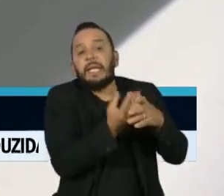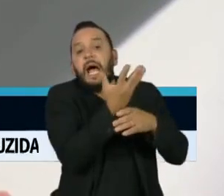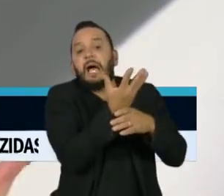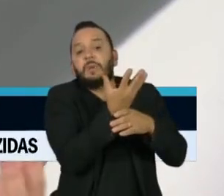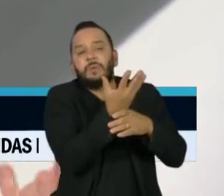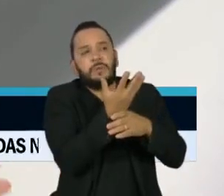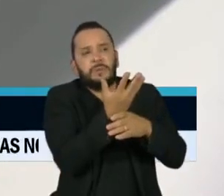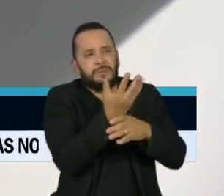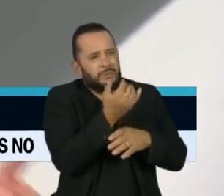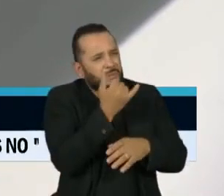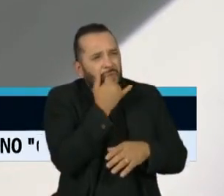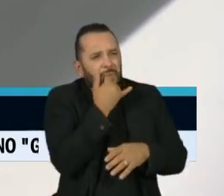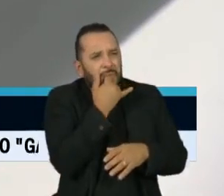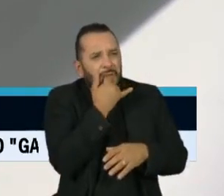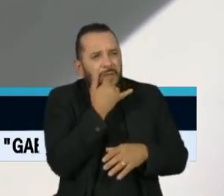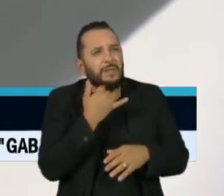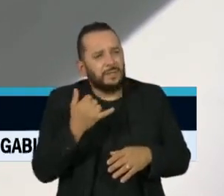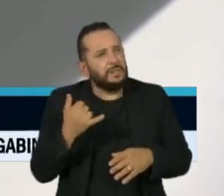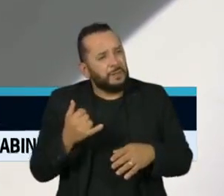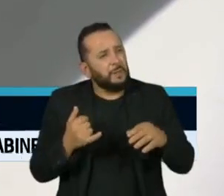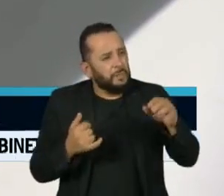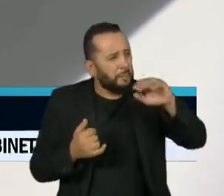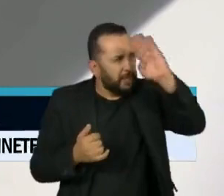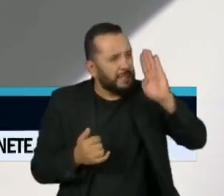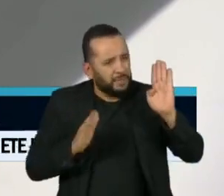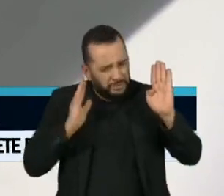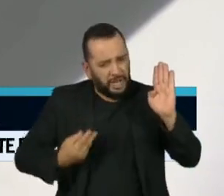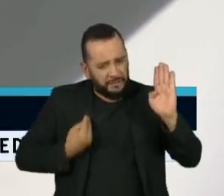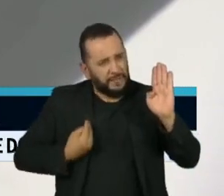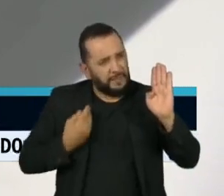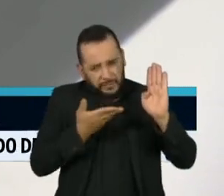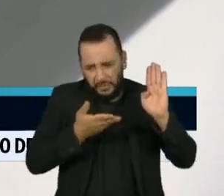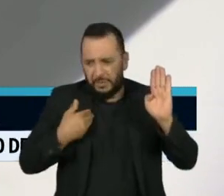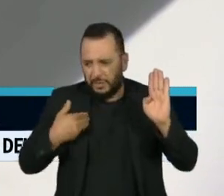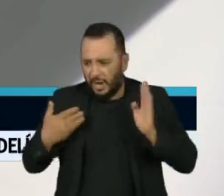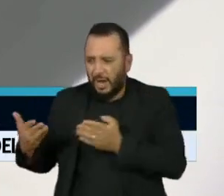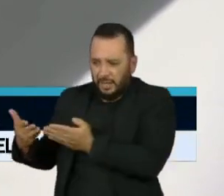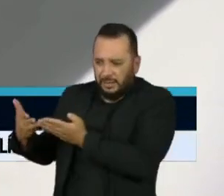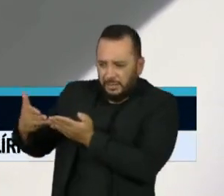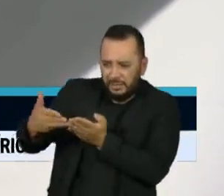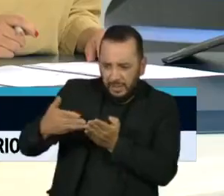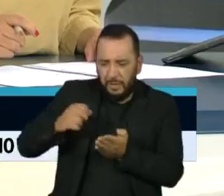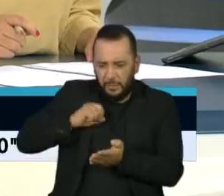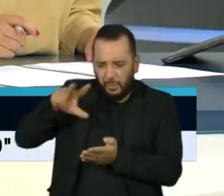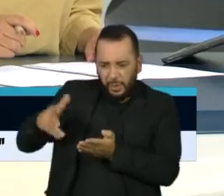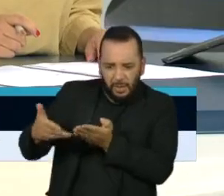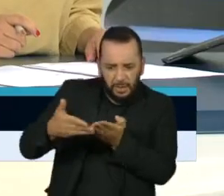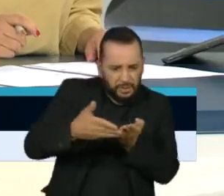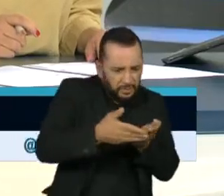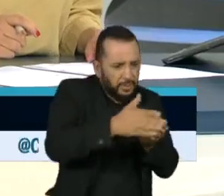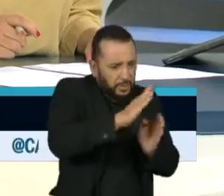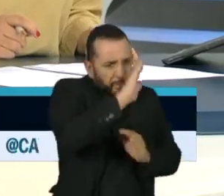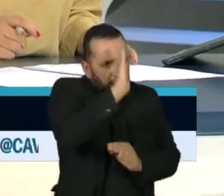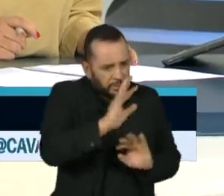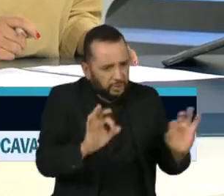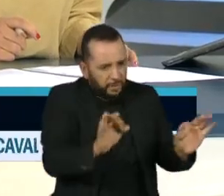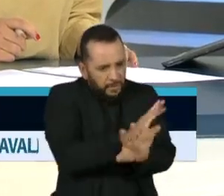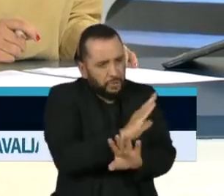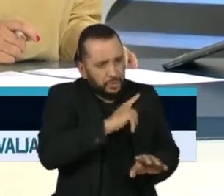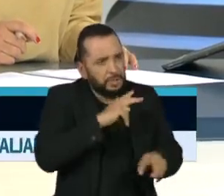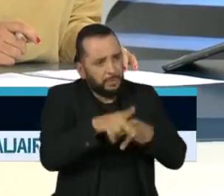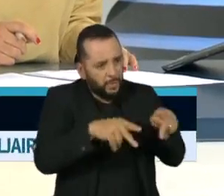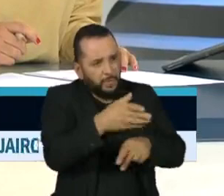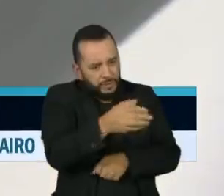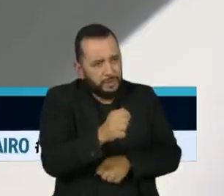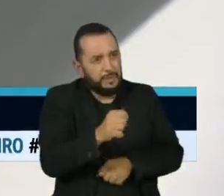pungência de uma cultura sobre outra. A segunda é, sim, a Amazônia pegou fogo em 18%. Outra questão do Enem,